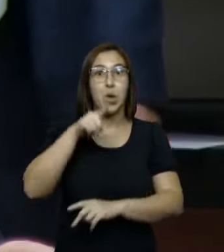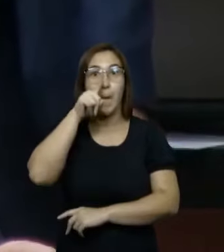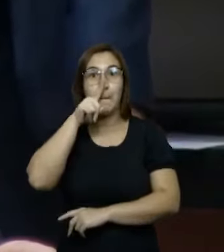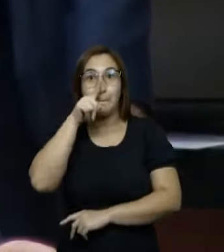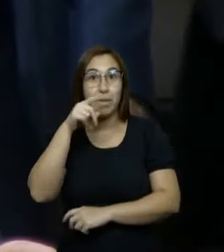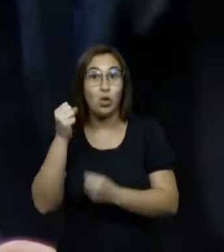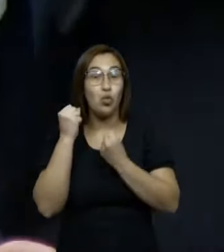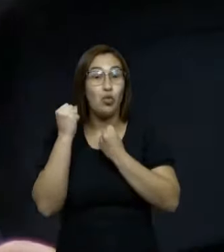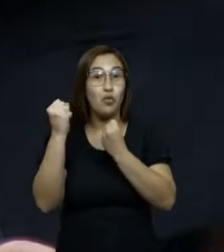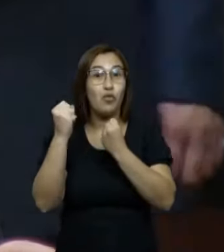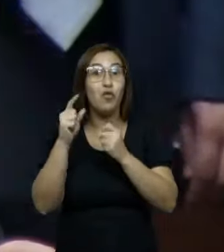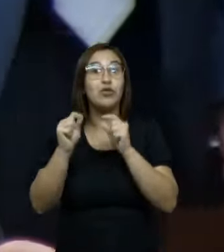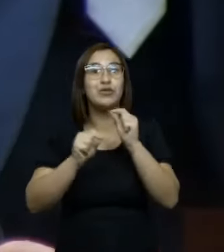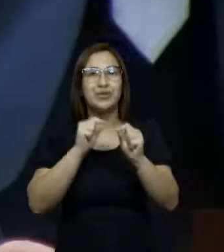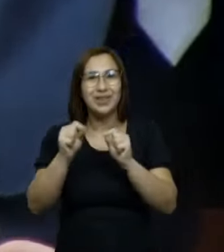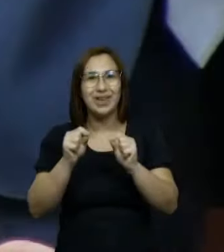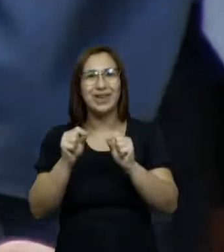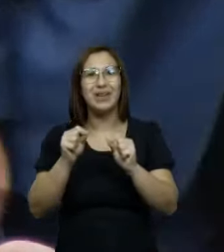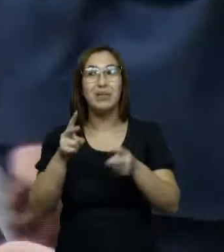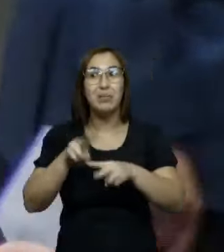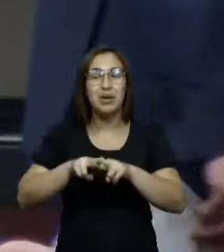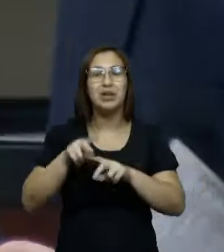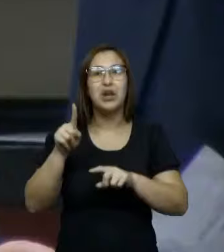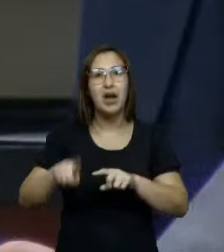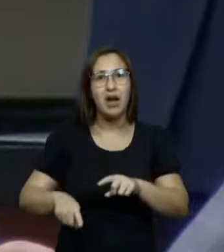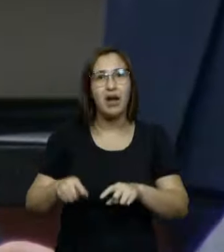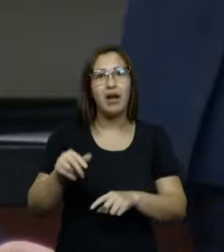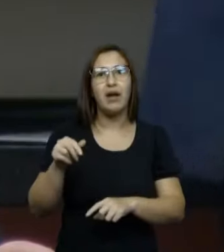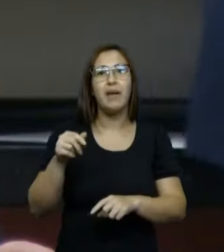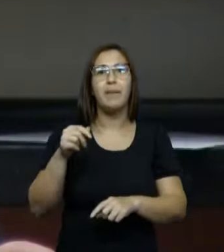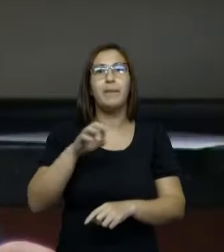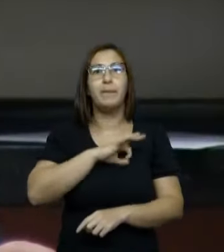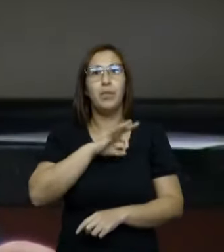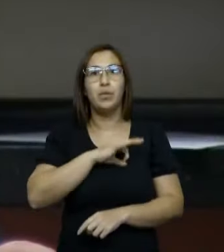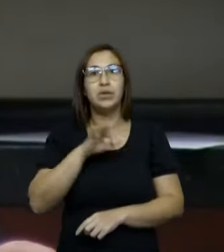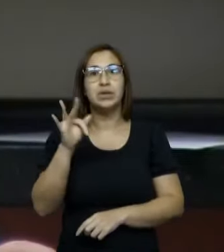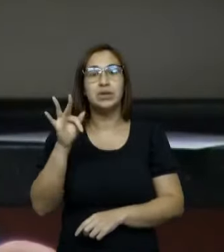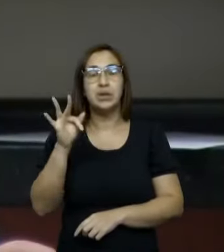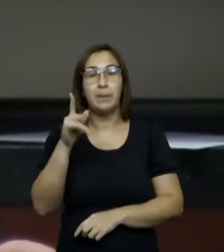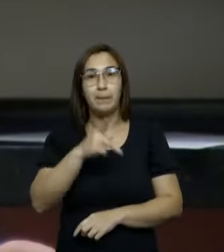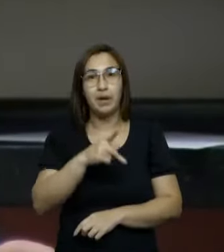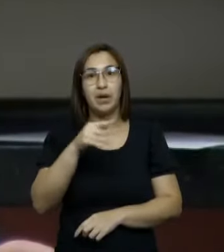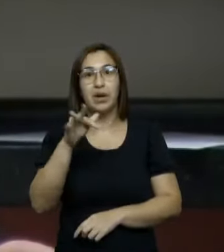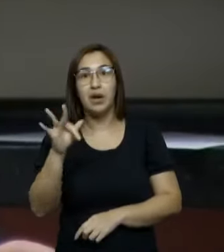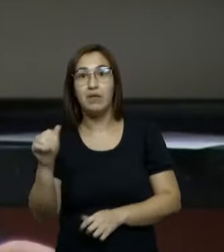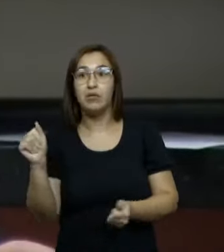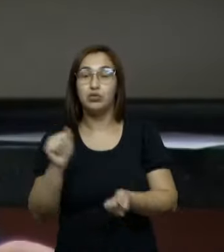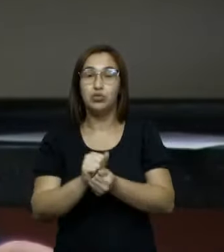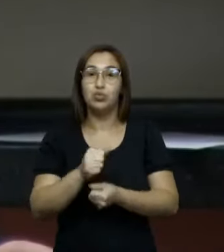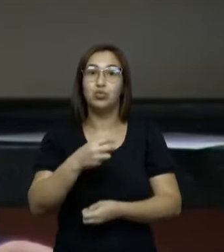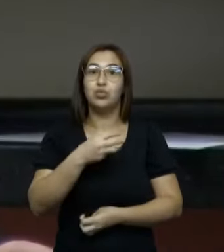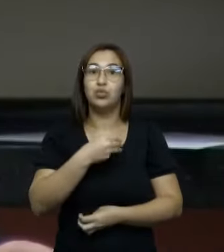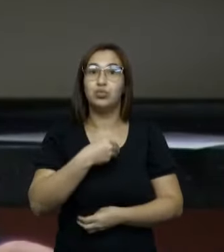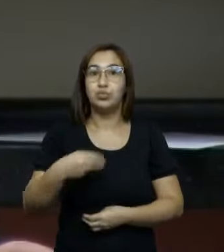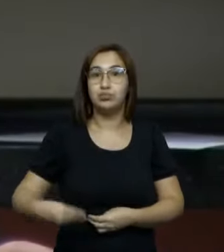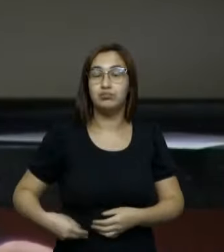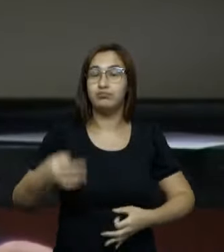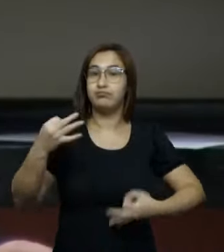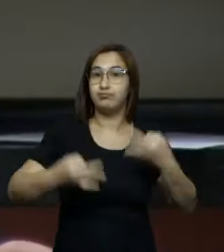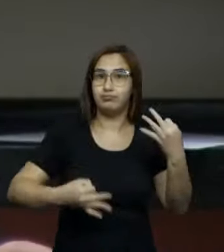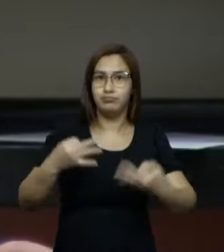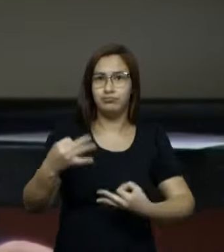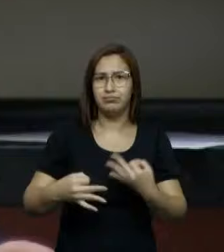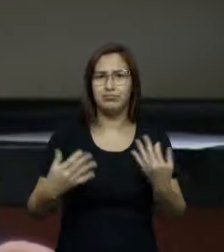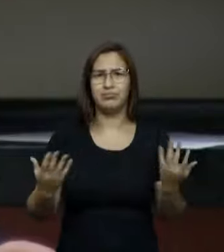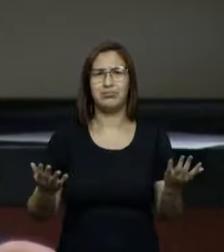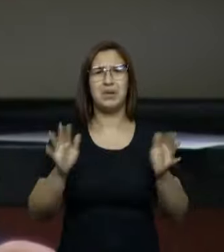a Polícia Federal com o Ministério da Justiça. Não se justifica o Estado de Santa Catarina